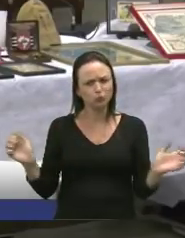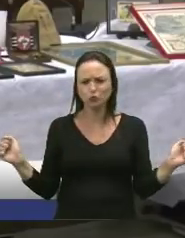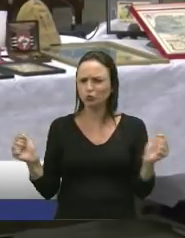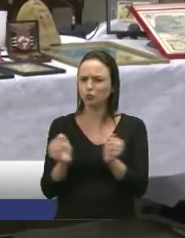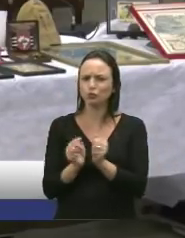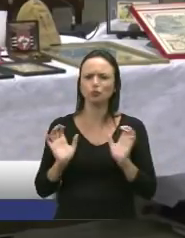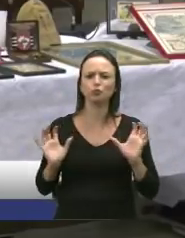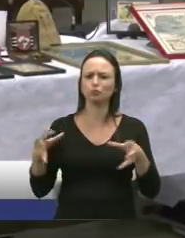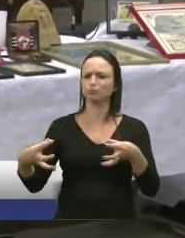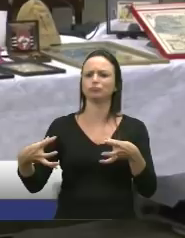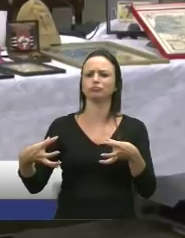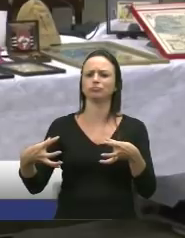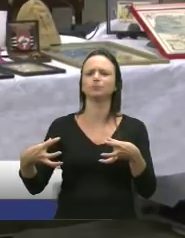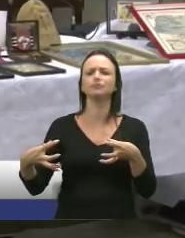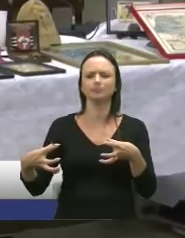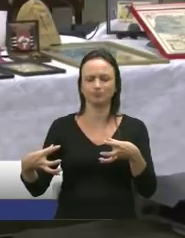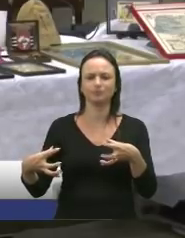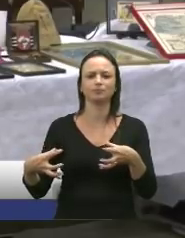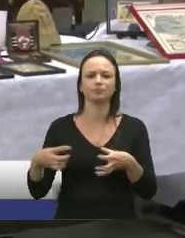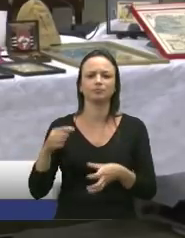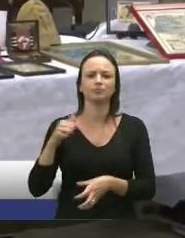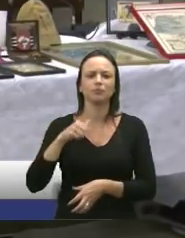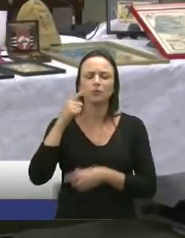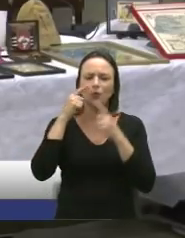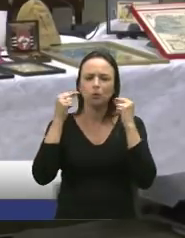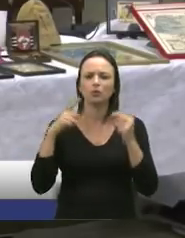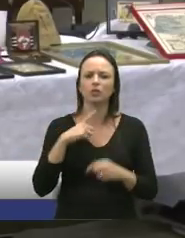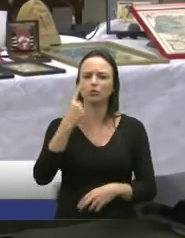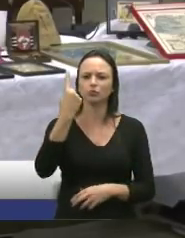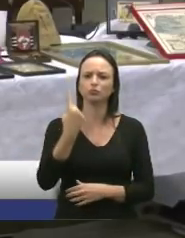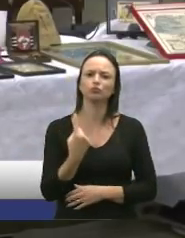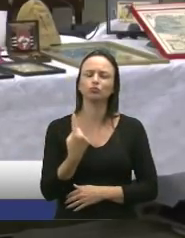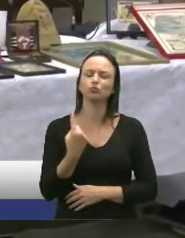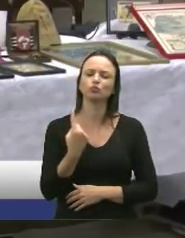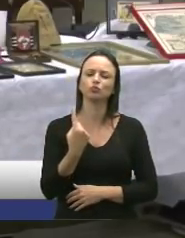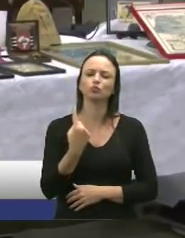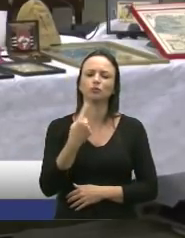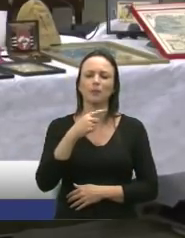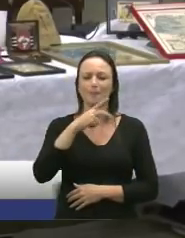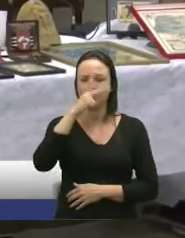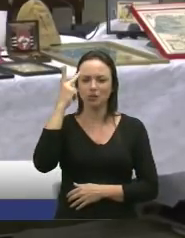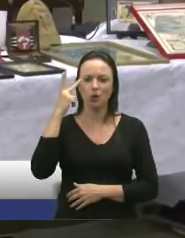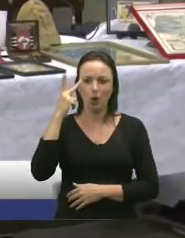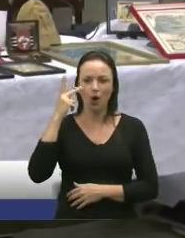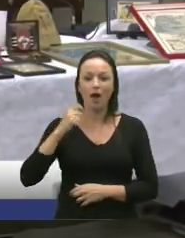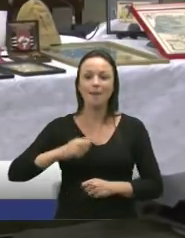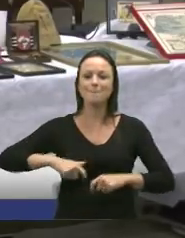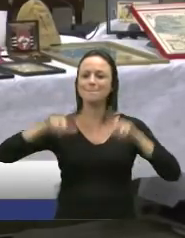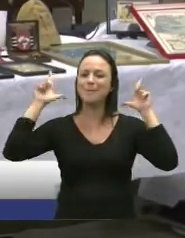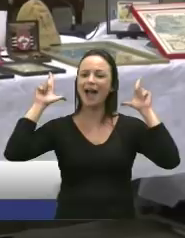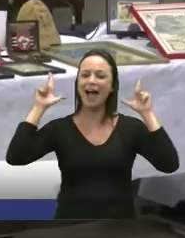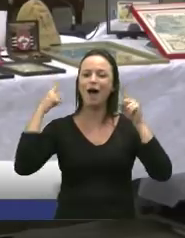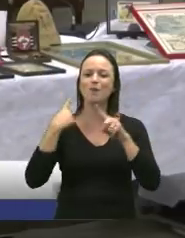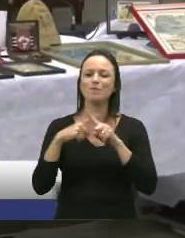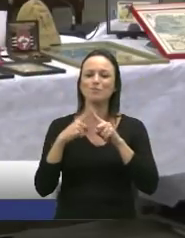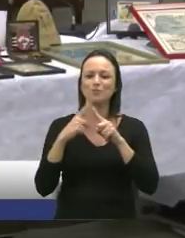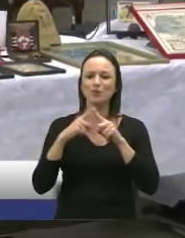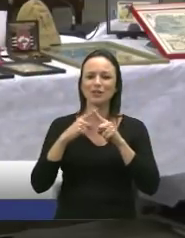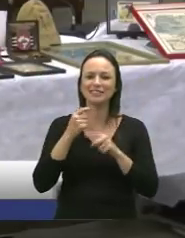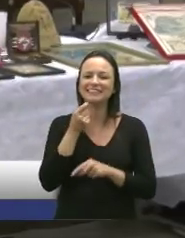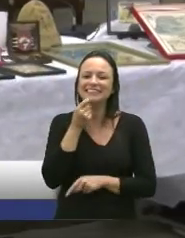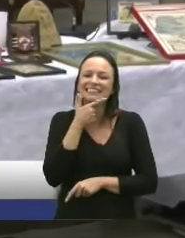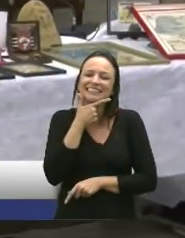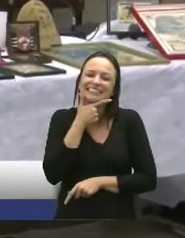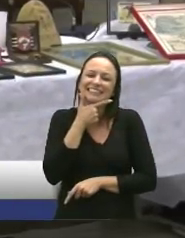Jauense de voluntários, nós temos um sujeito que se destaca pelo seu carisma, pai de família, 3